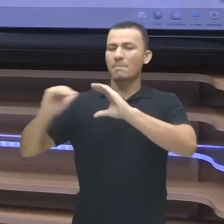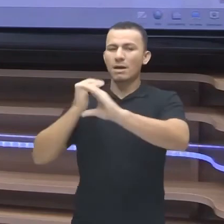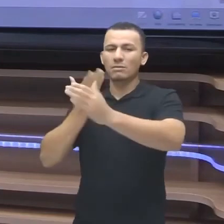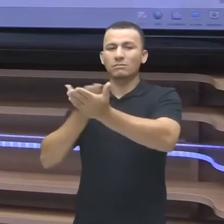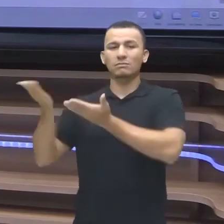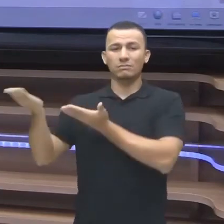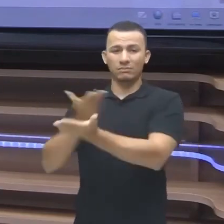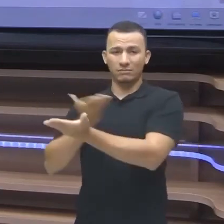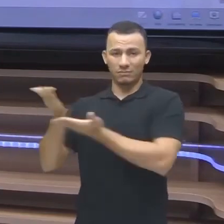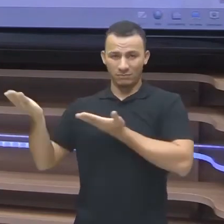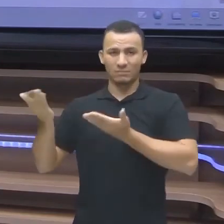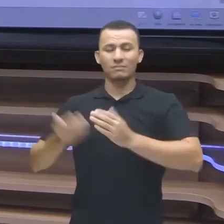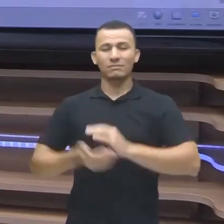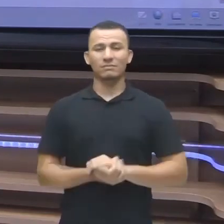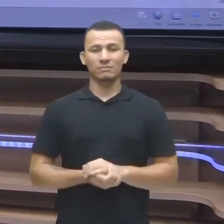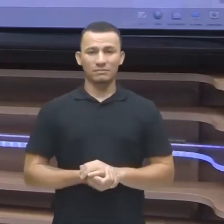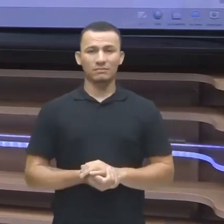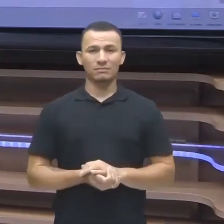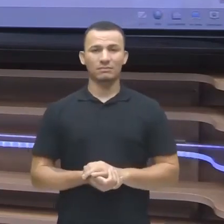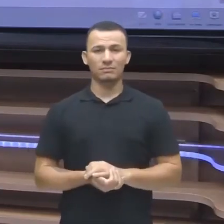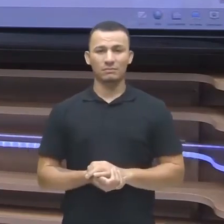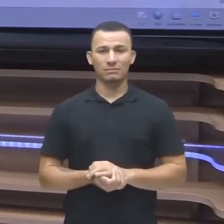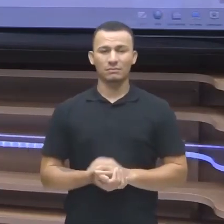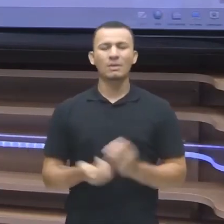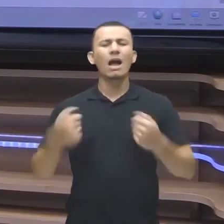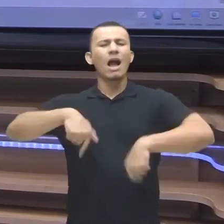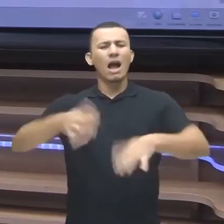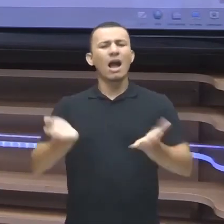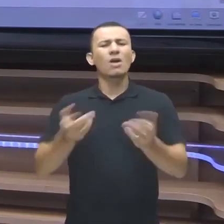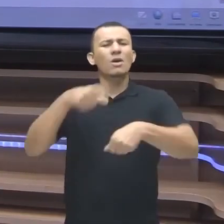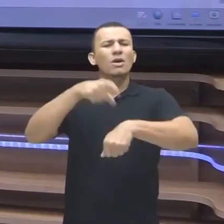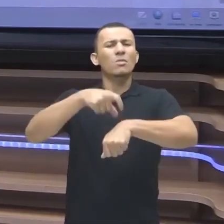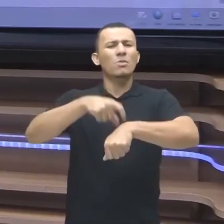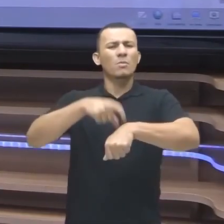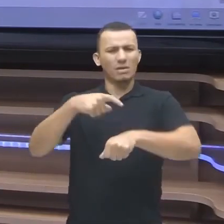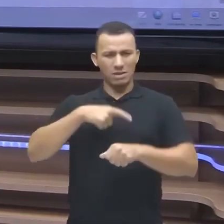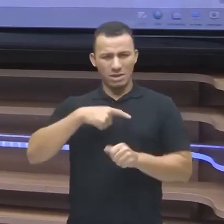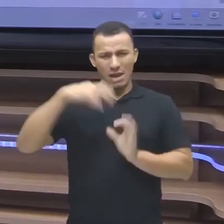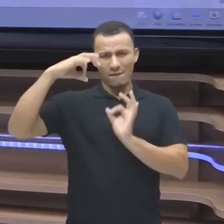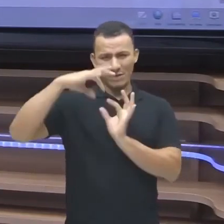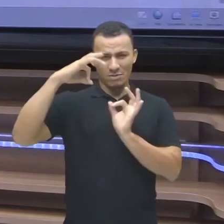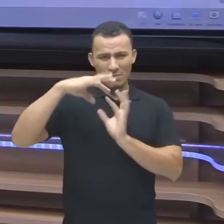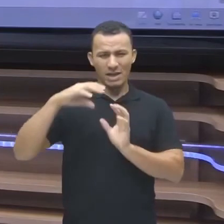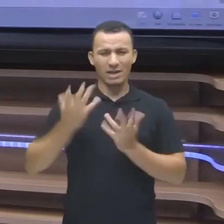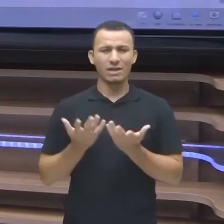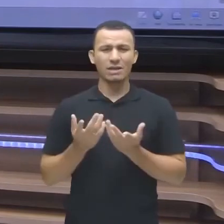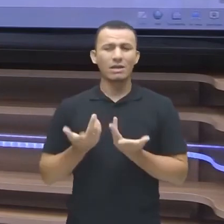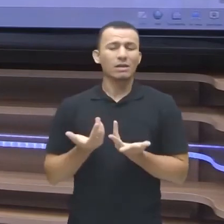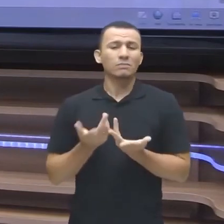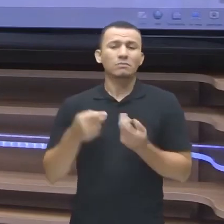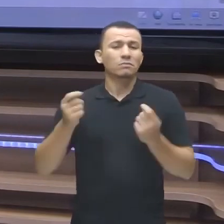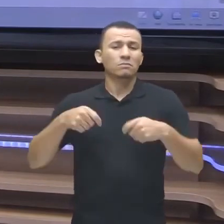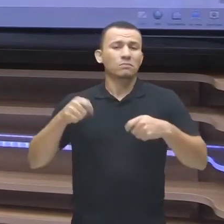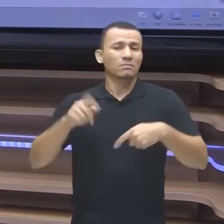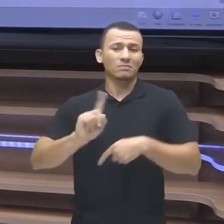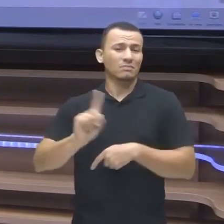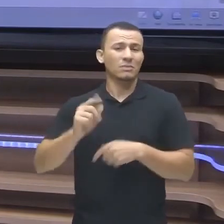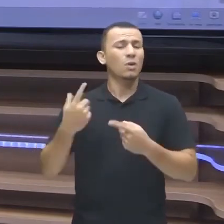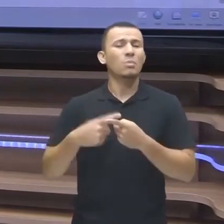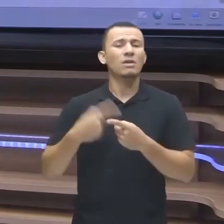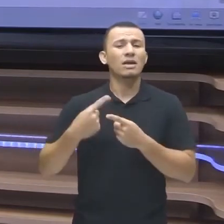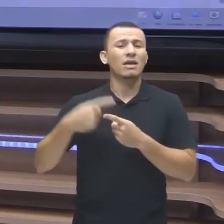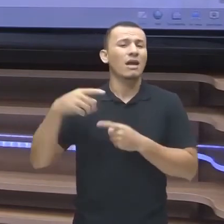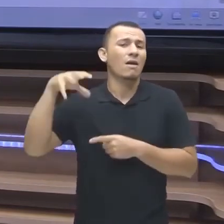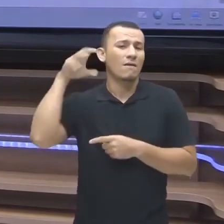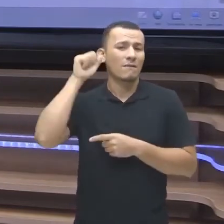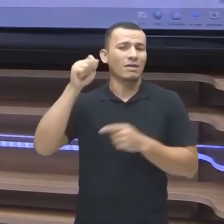várias situações tem feedback. Nesse momento tem feedback com vocês? Não, porque eu não tenho como ouvi-los. Ok? Mas em